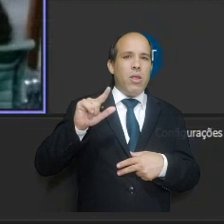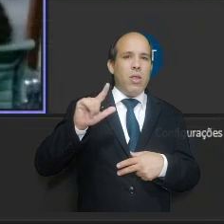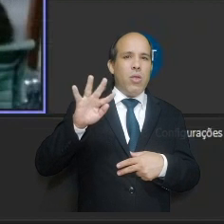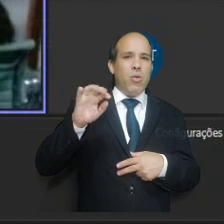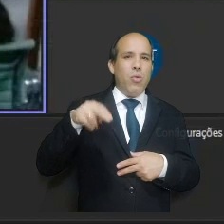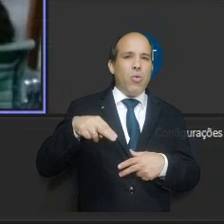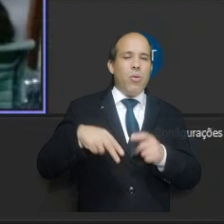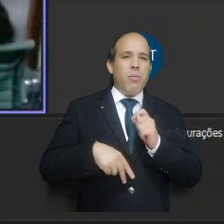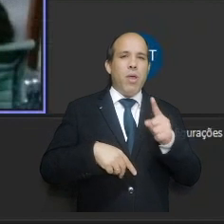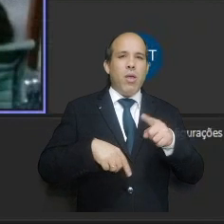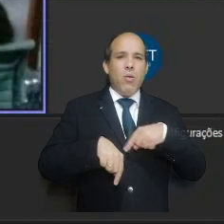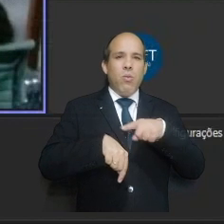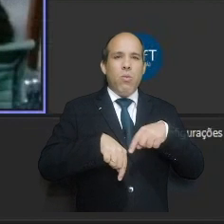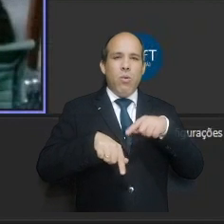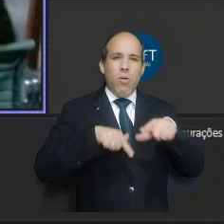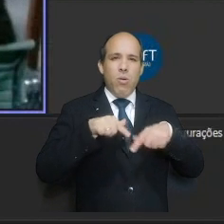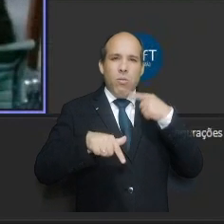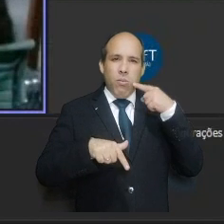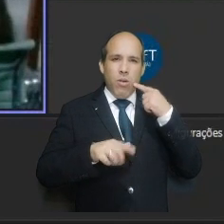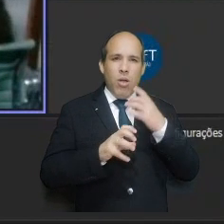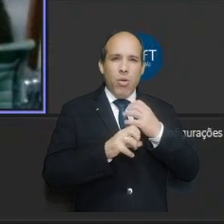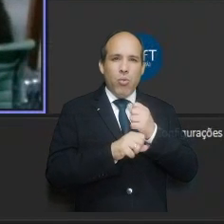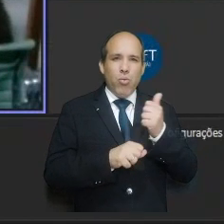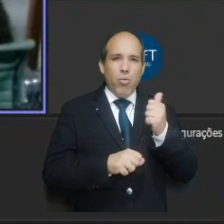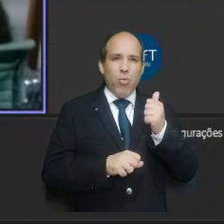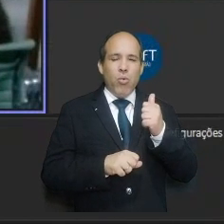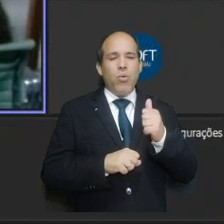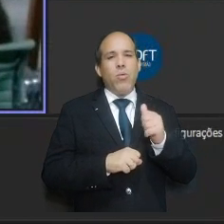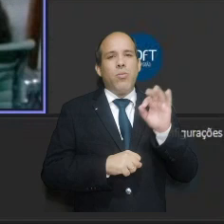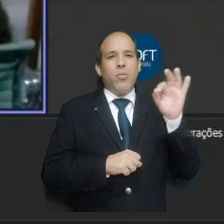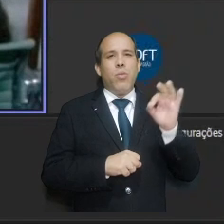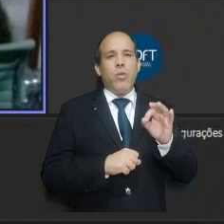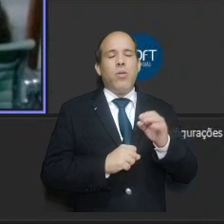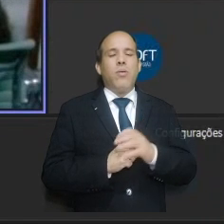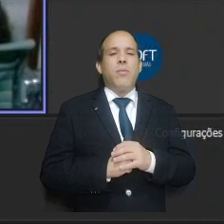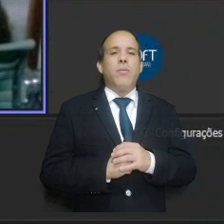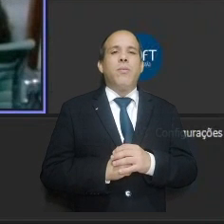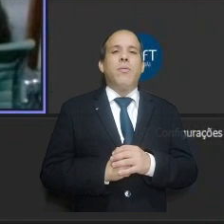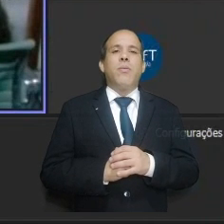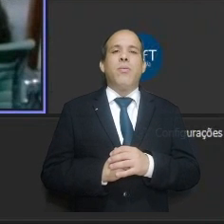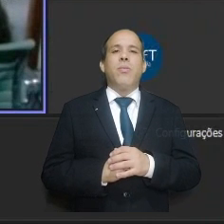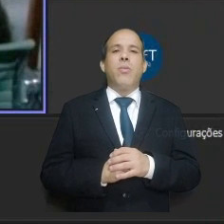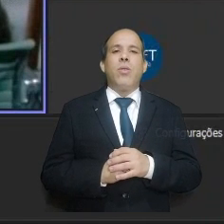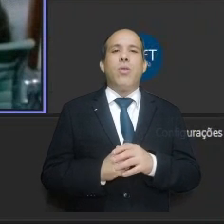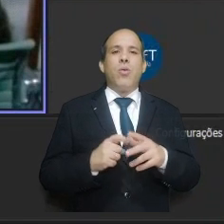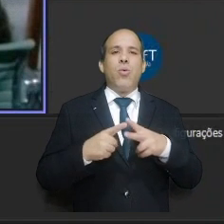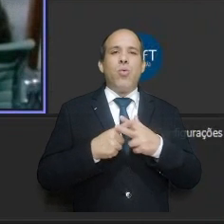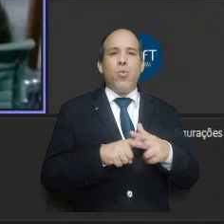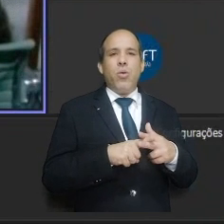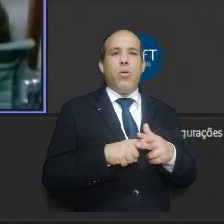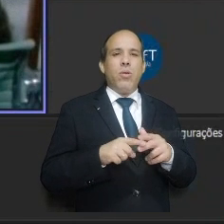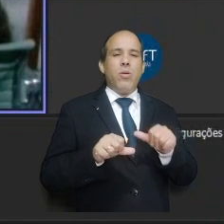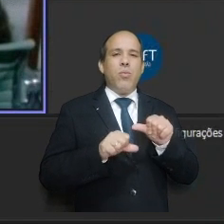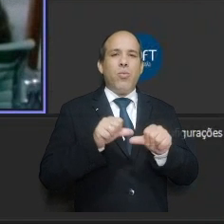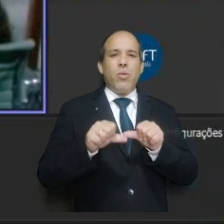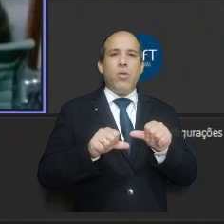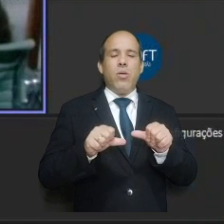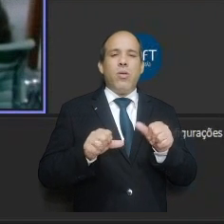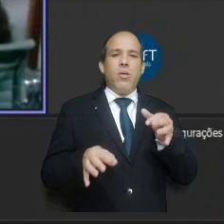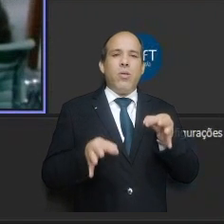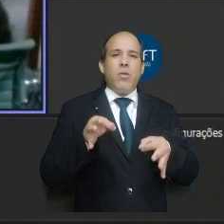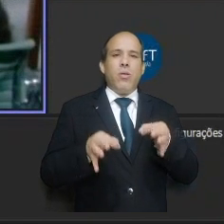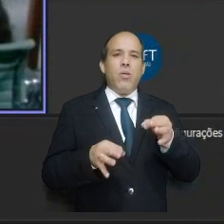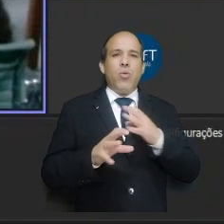Ailton, majoro os honorários em 1% e torno o definitivo em 11% sobre o valor da condenação, corrijo de ofício